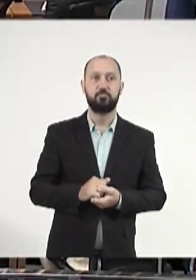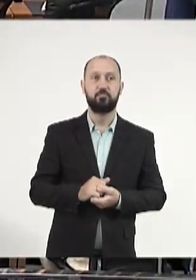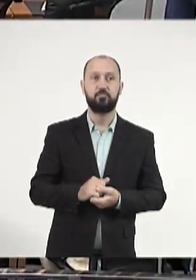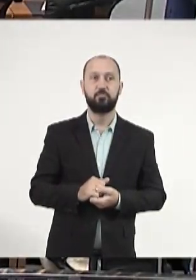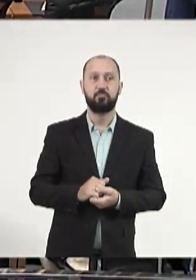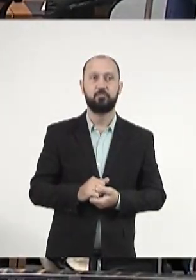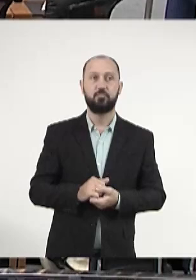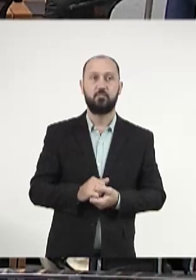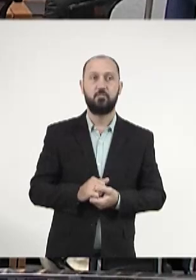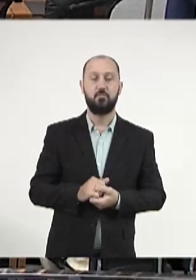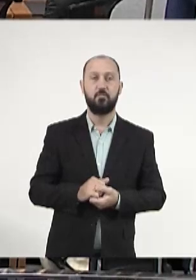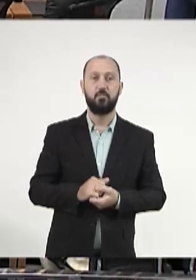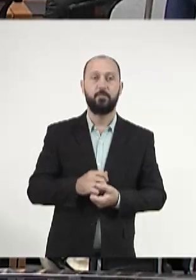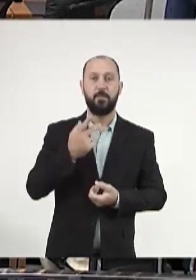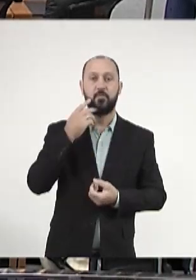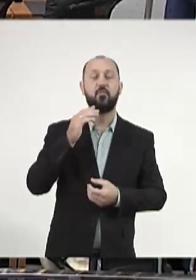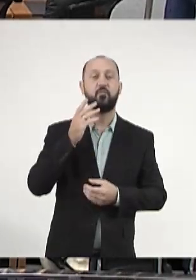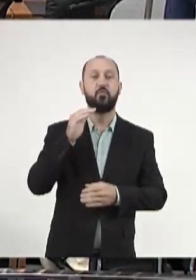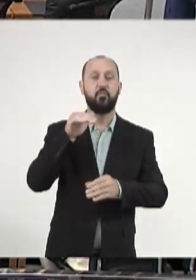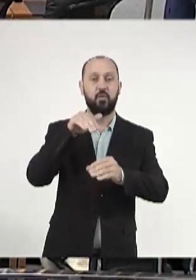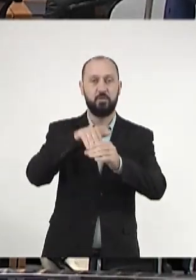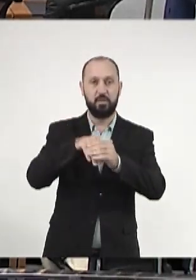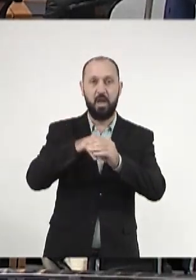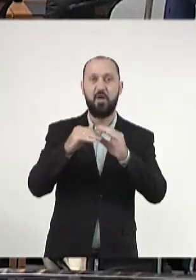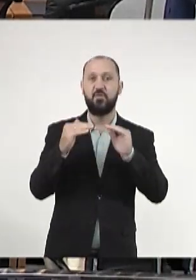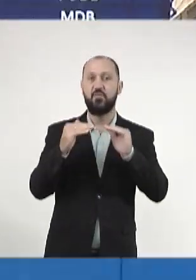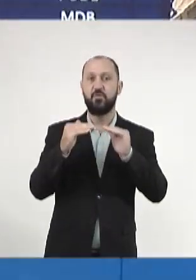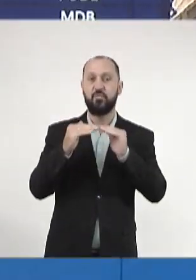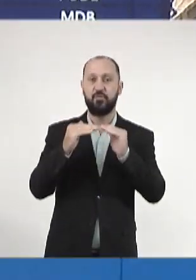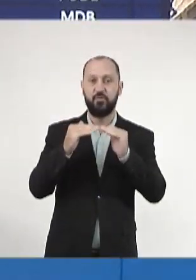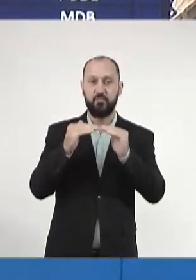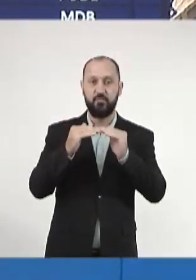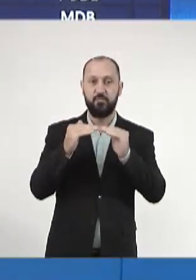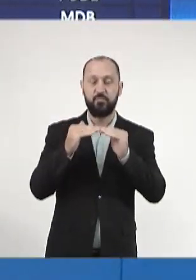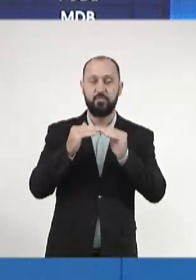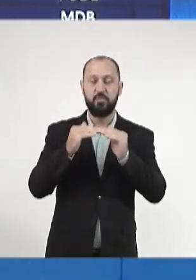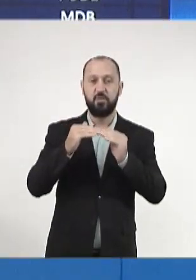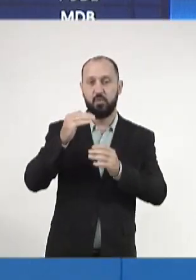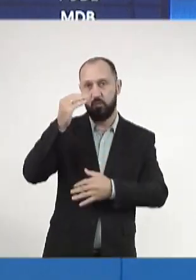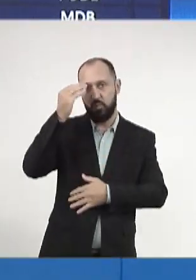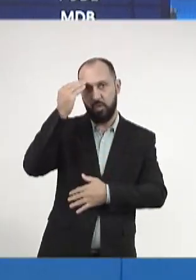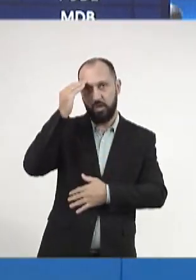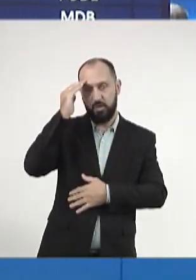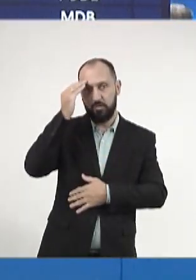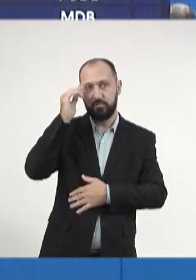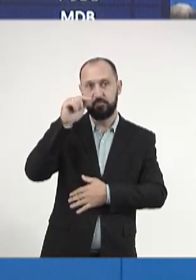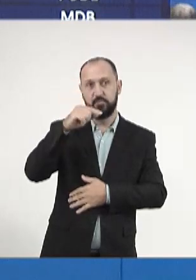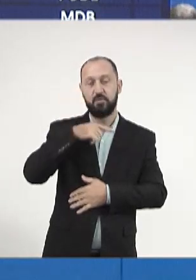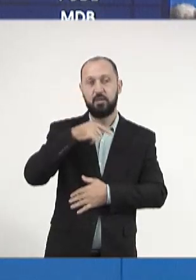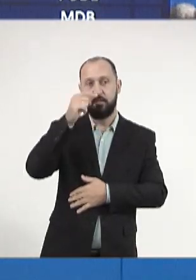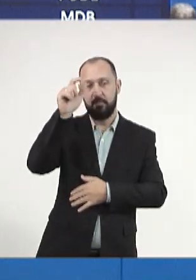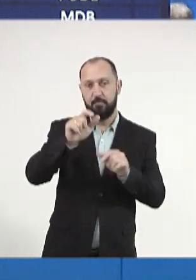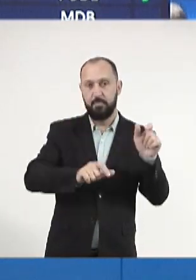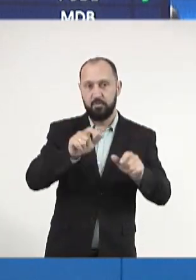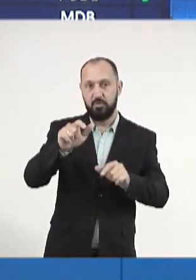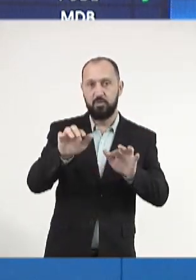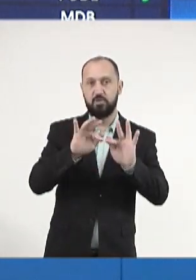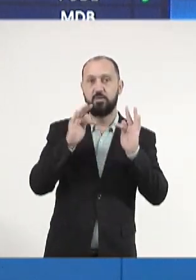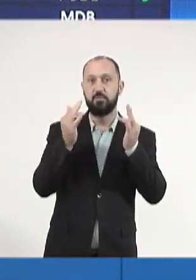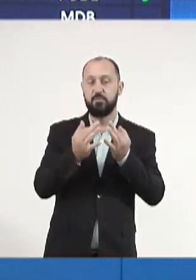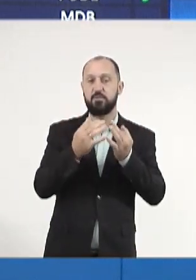Apenas para dizer, senhor presidente, vou votar favorável, porque entendo, tenho pessoa da minha